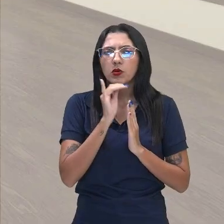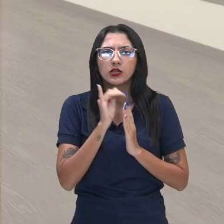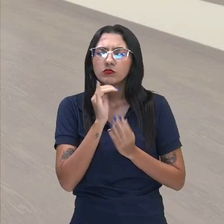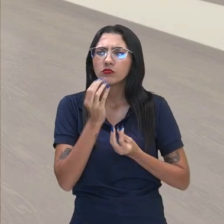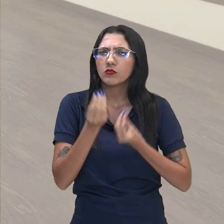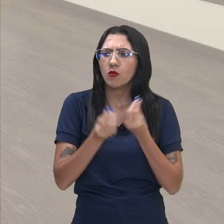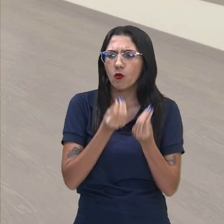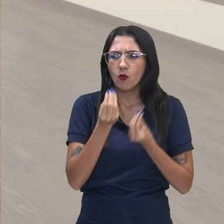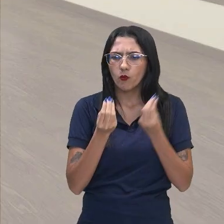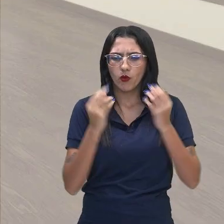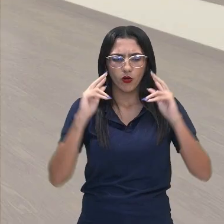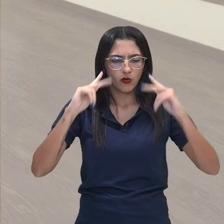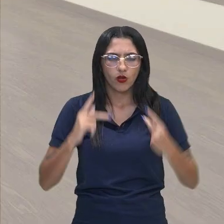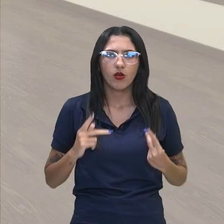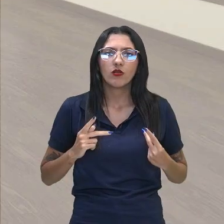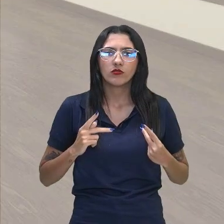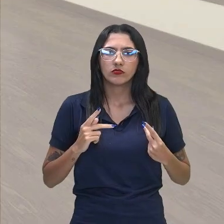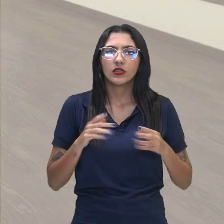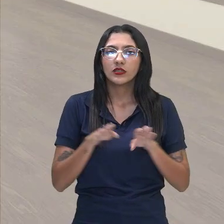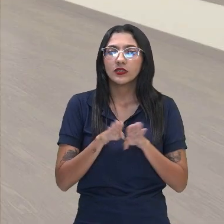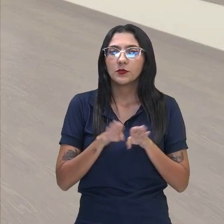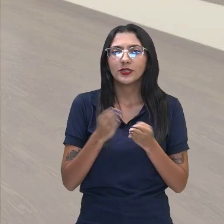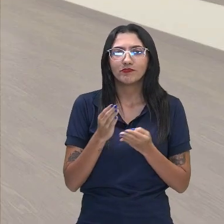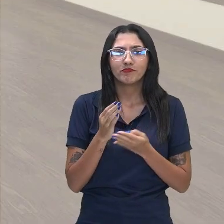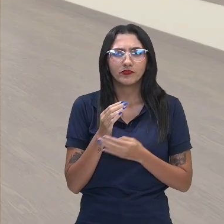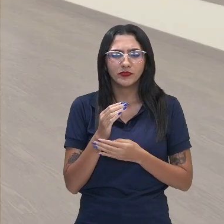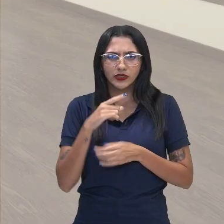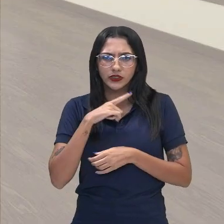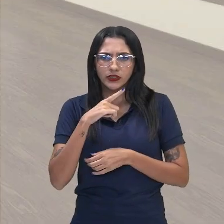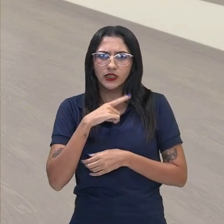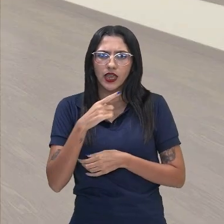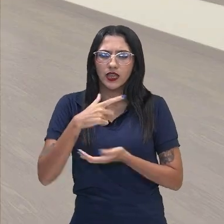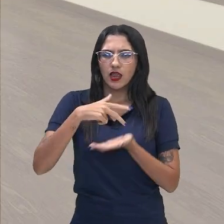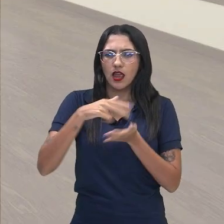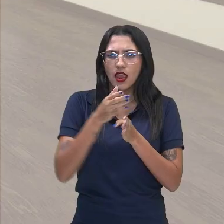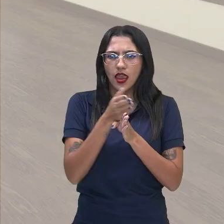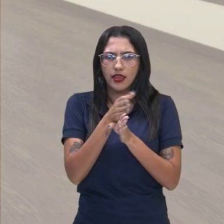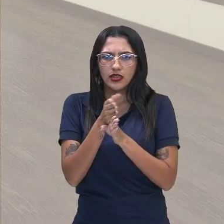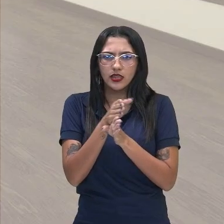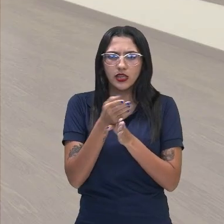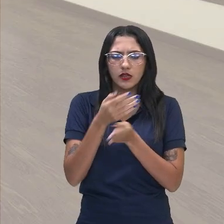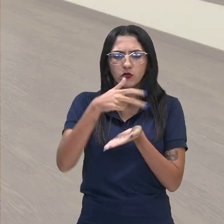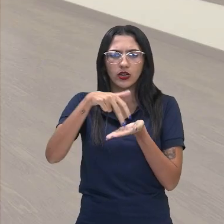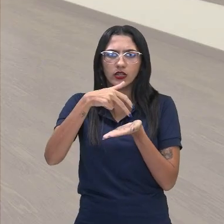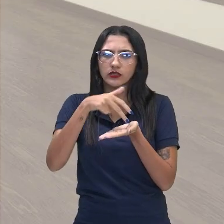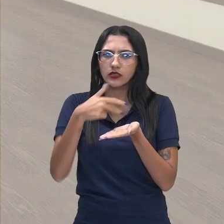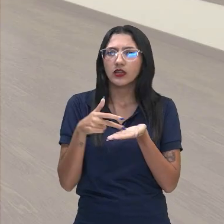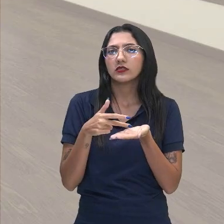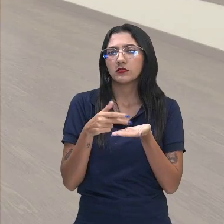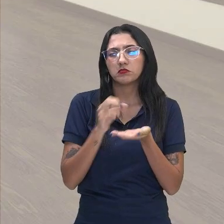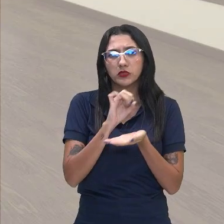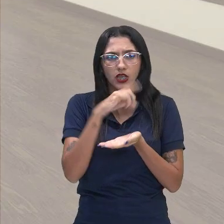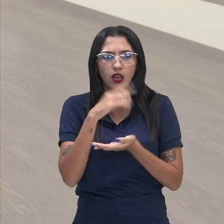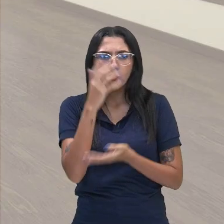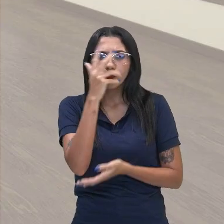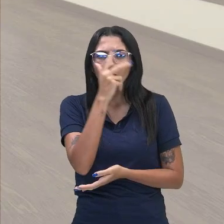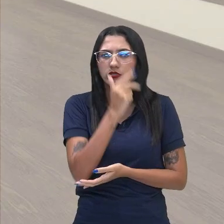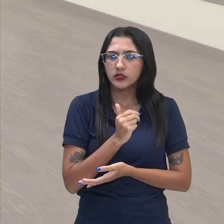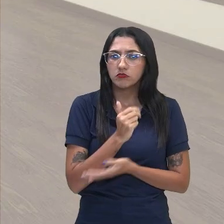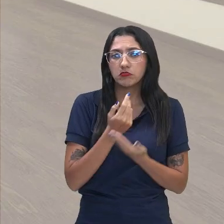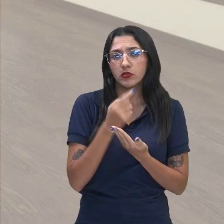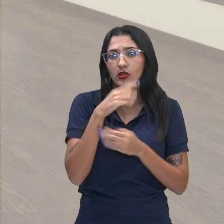locomoção, mas também a força, o equilíbrio e a graça. A estética dessa forma, então, é